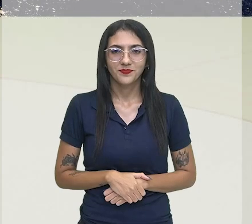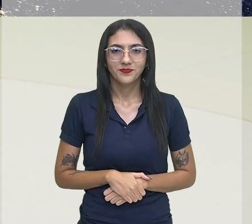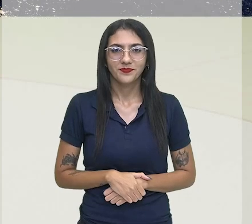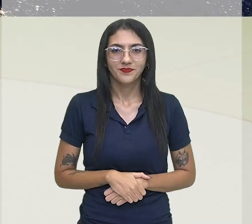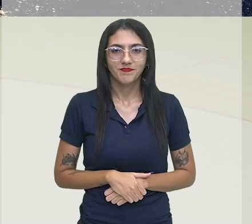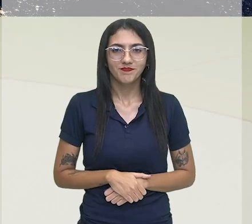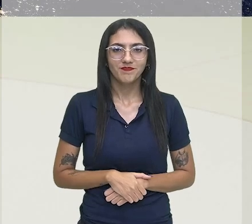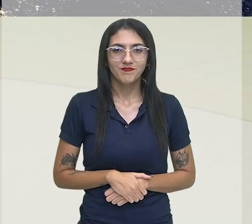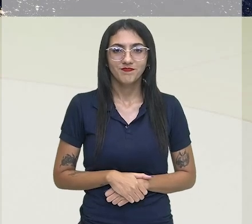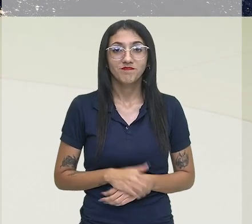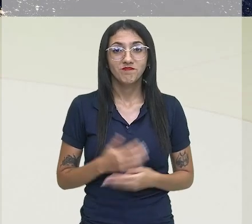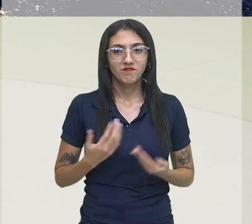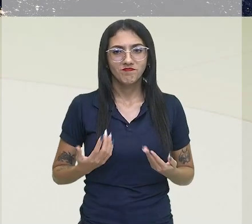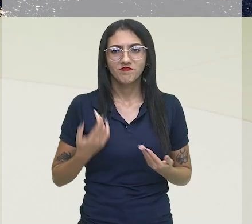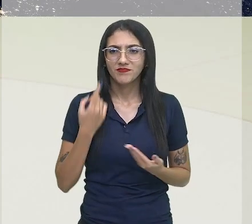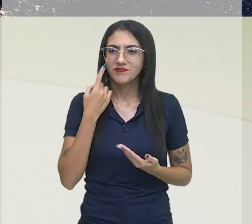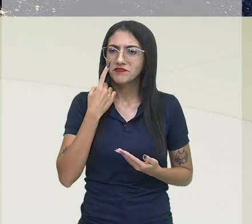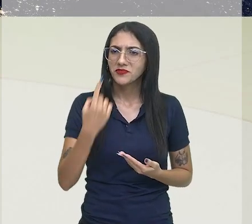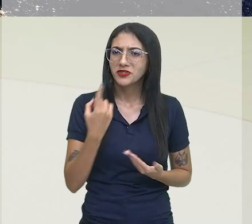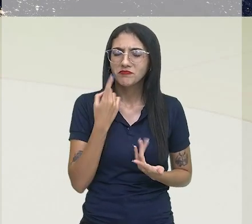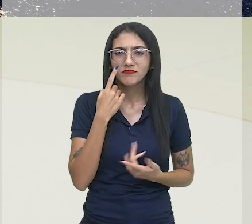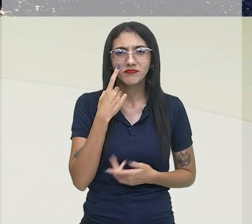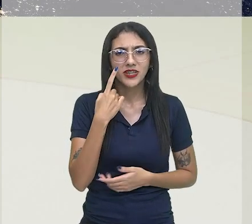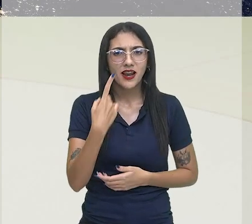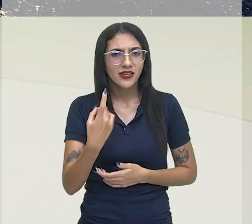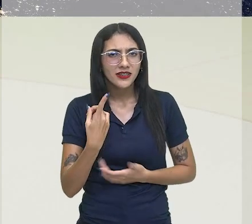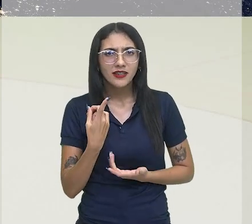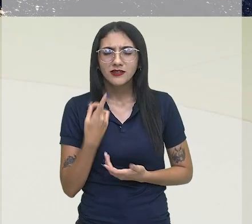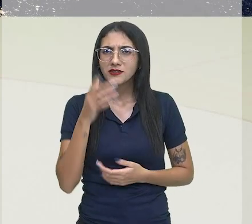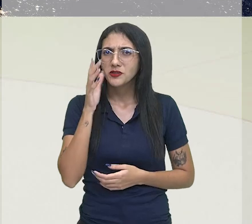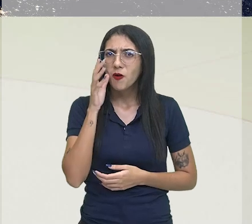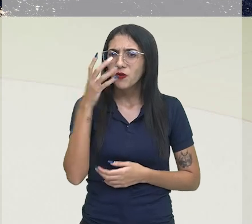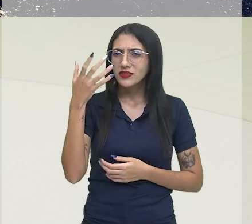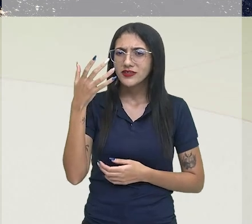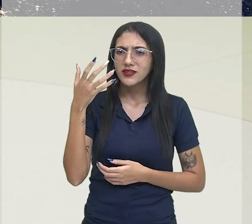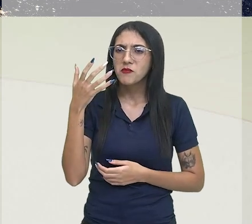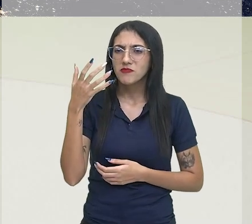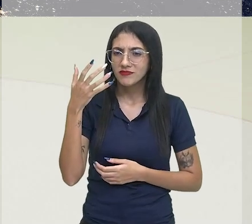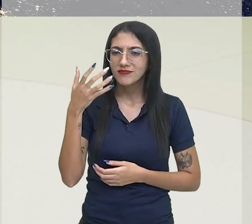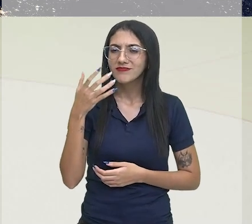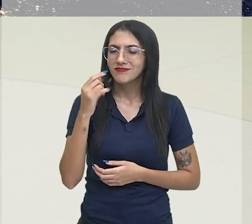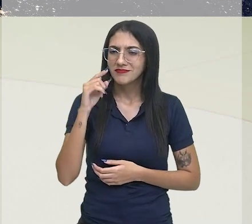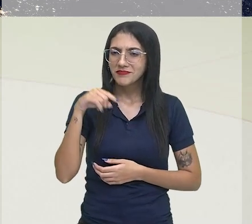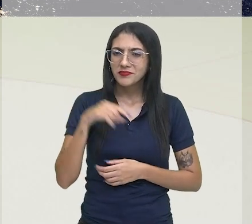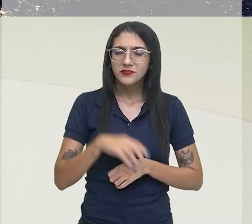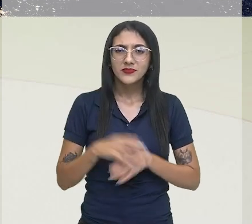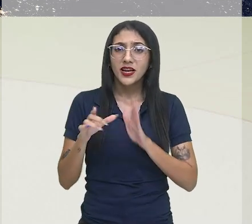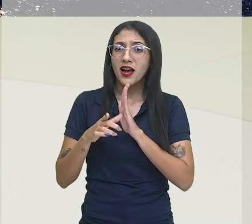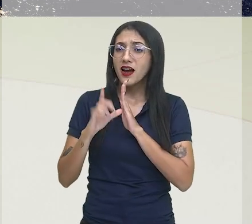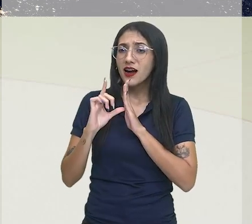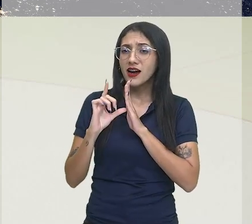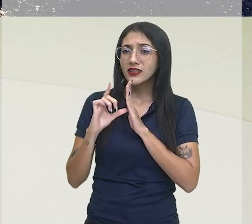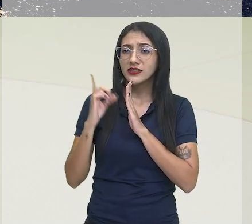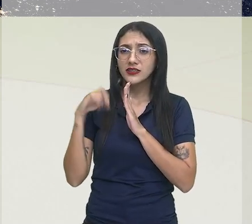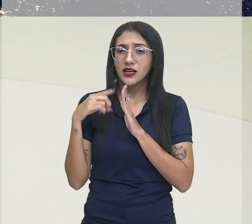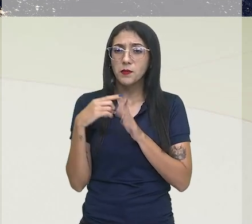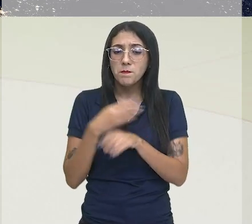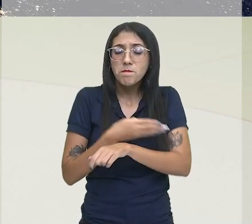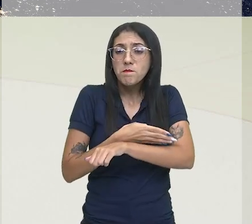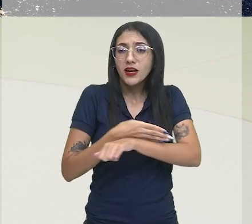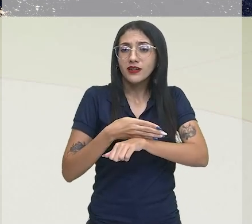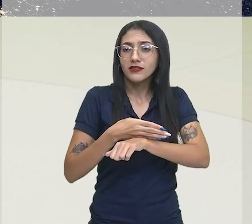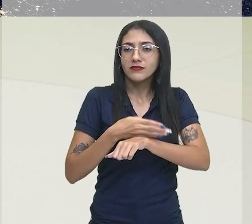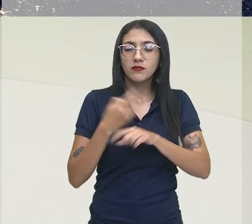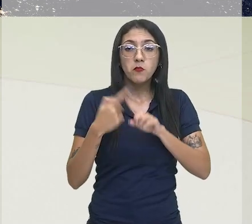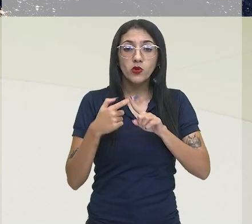Olha só que impressionante, né? O que aconteceu com a mariposa de Manchester, né? Antes eram as mariposas brancas, porque